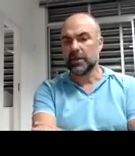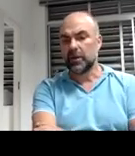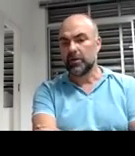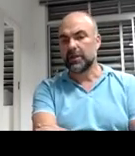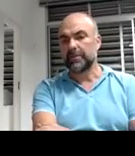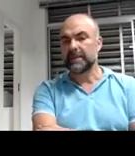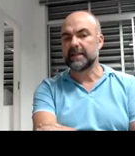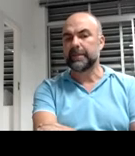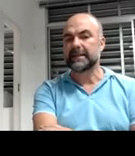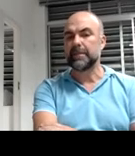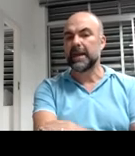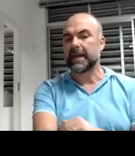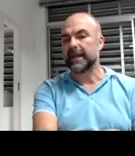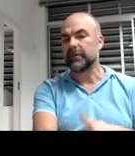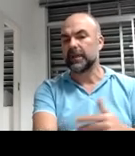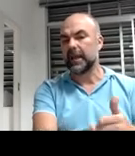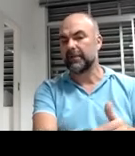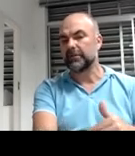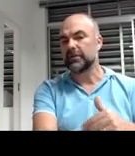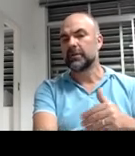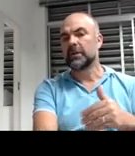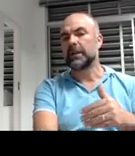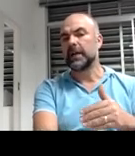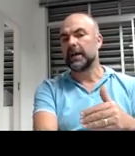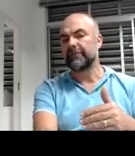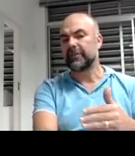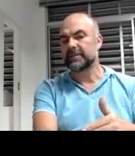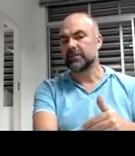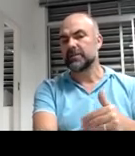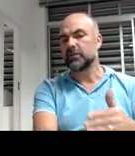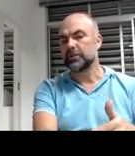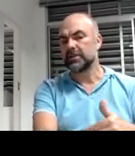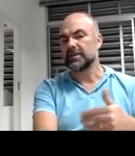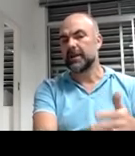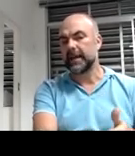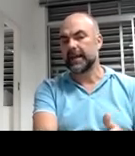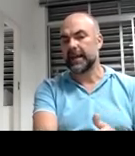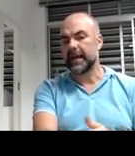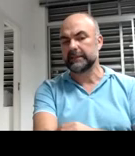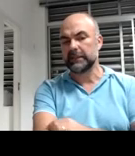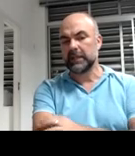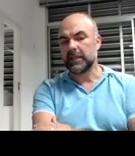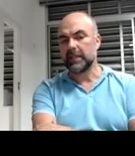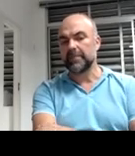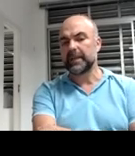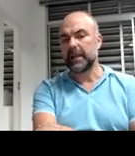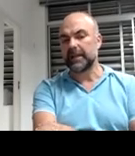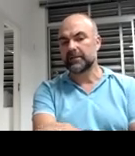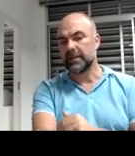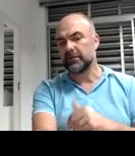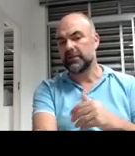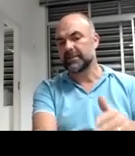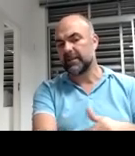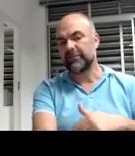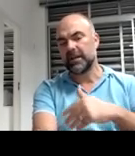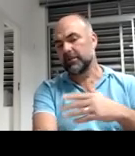outros, como também essa parte de mercado, a Endeavor, né? A Federação das Indústrias, a Sebrae, a CAT, e também talentos,